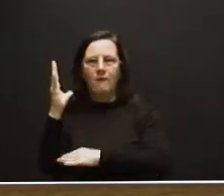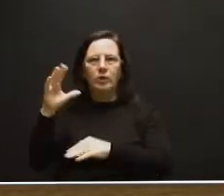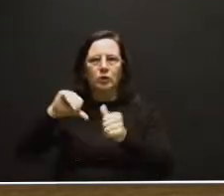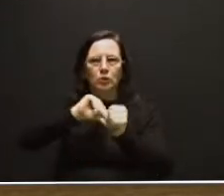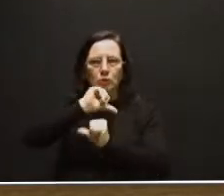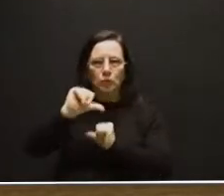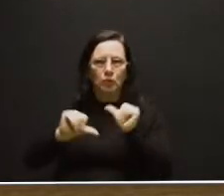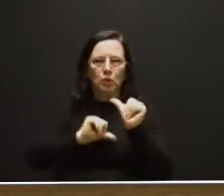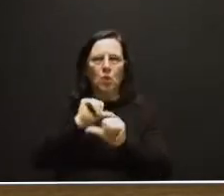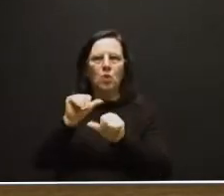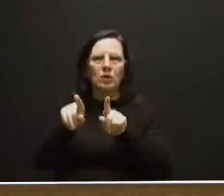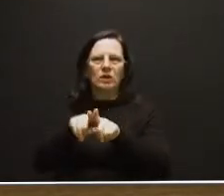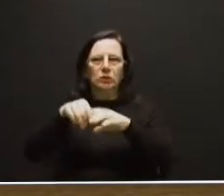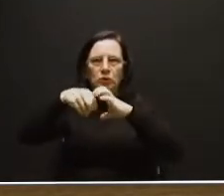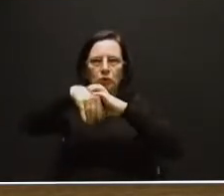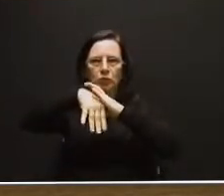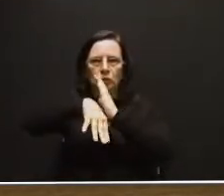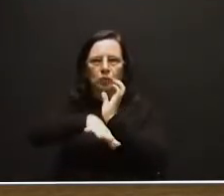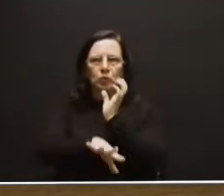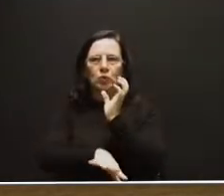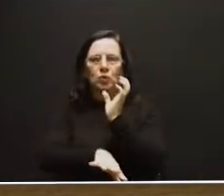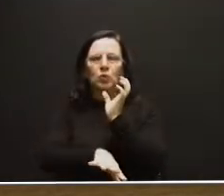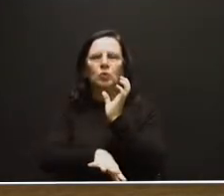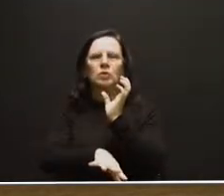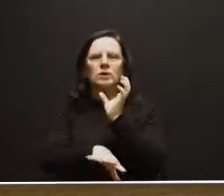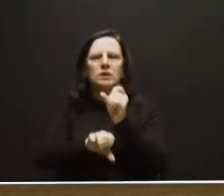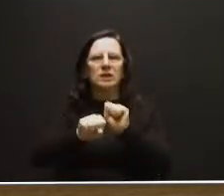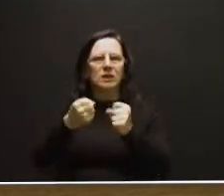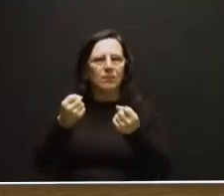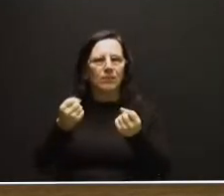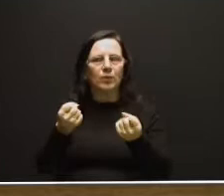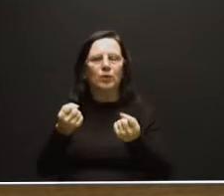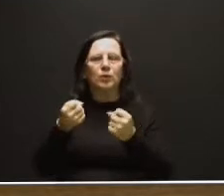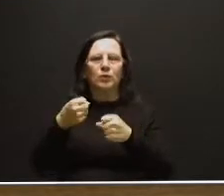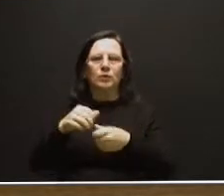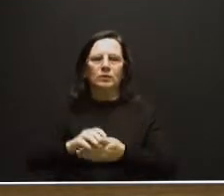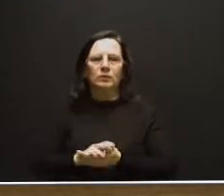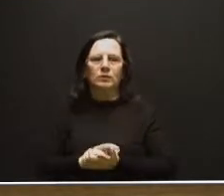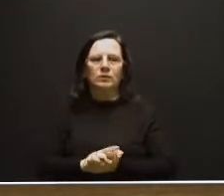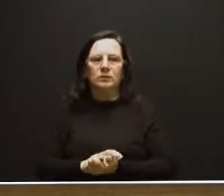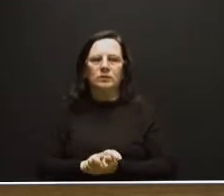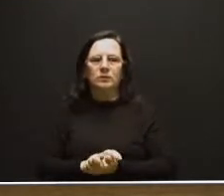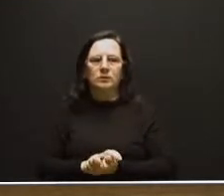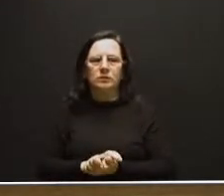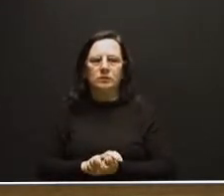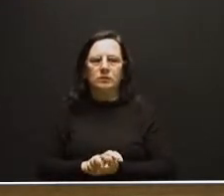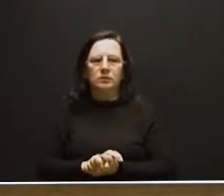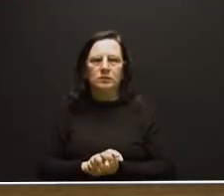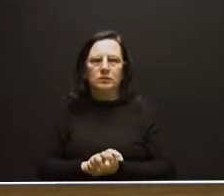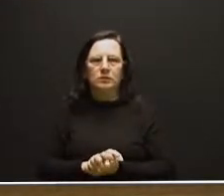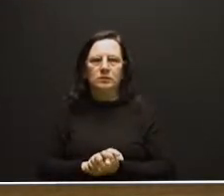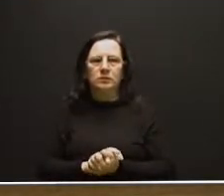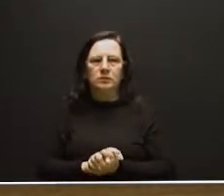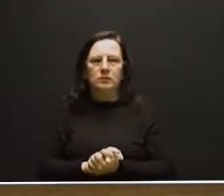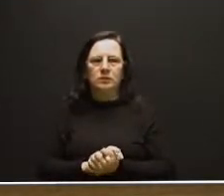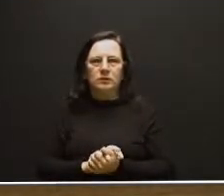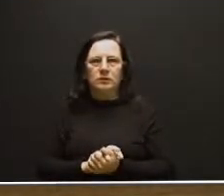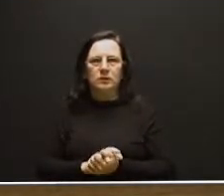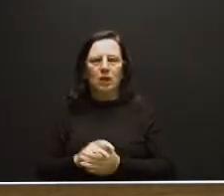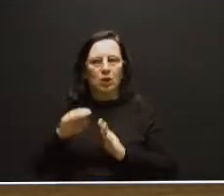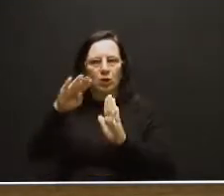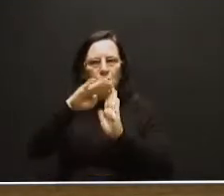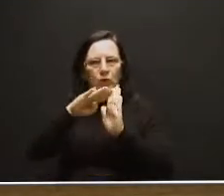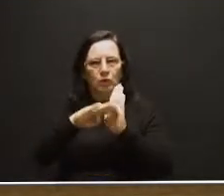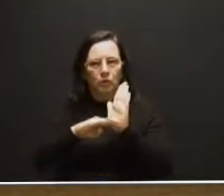árvores que com as raízes aí arrebentaram calçadas e é óbvio que esse programa ele